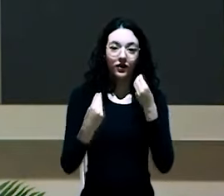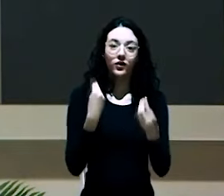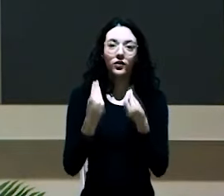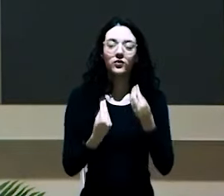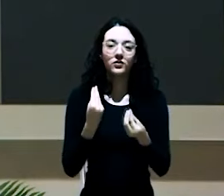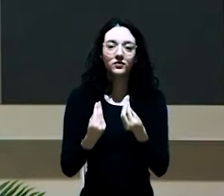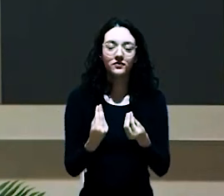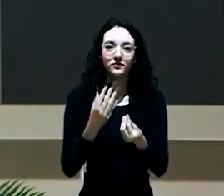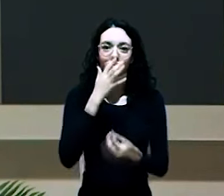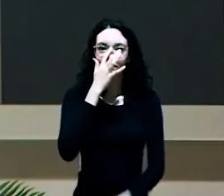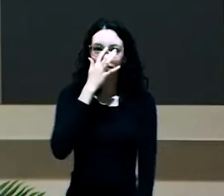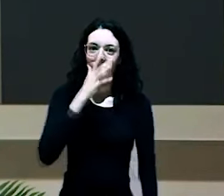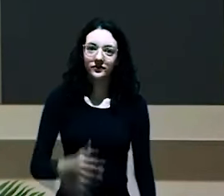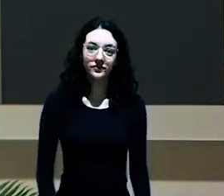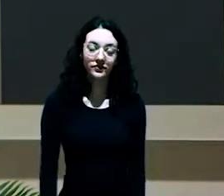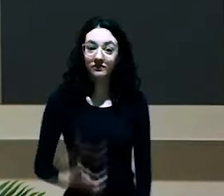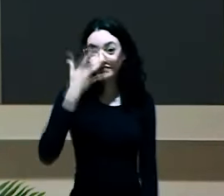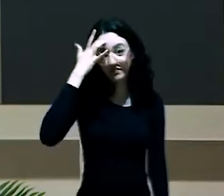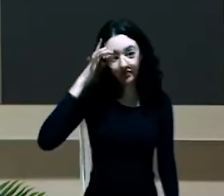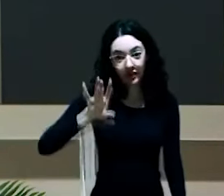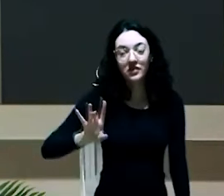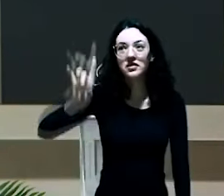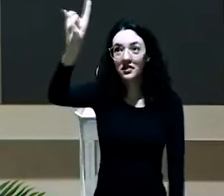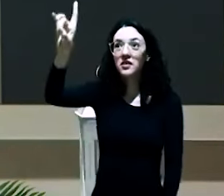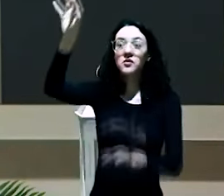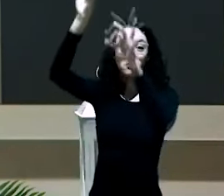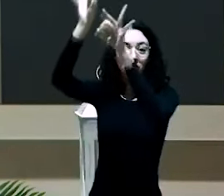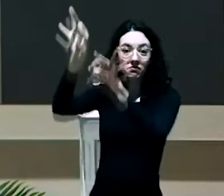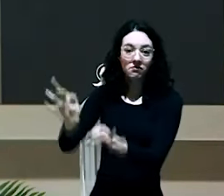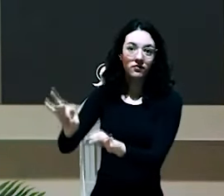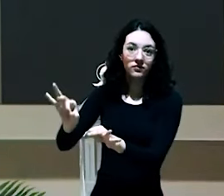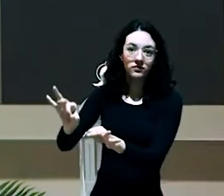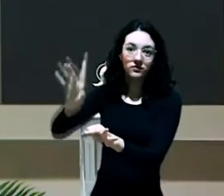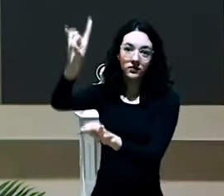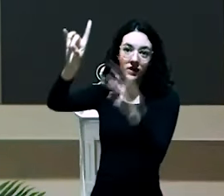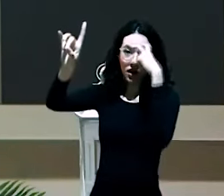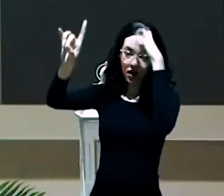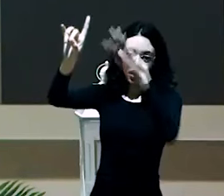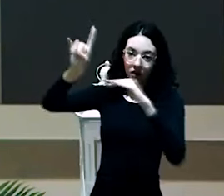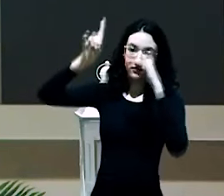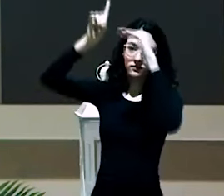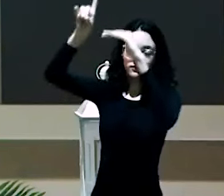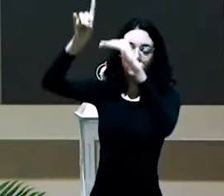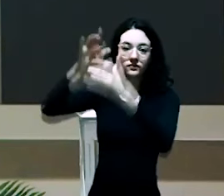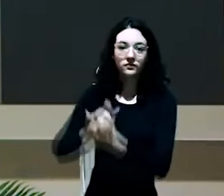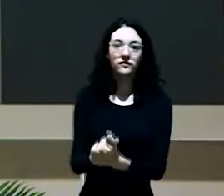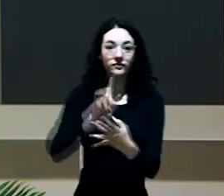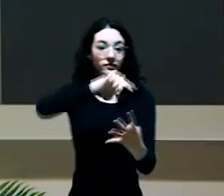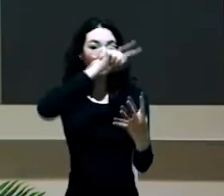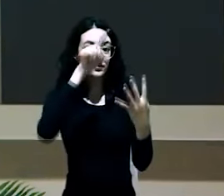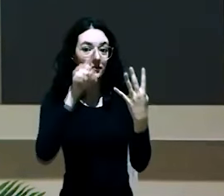milagres. Dá para dar amém nesta noite? Em quarto lugar, porque tenho que terminar, eles